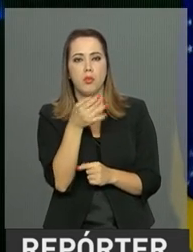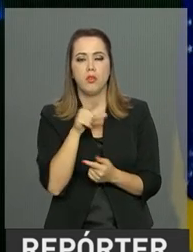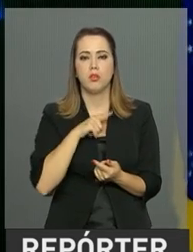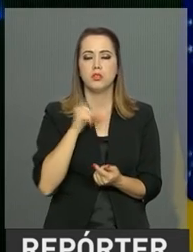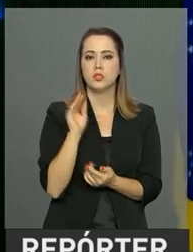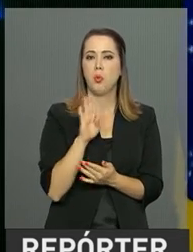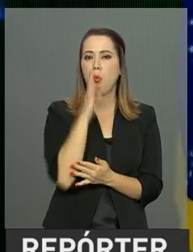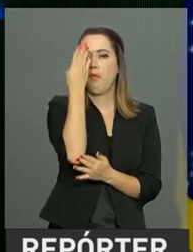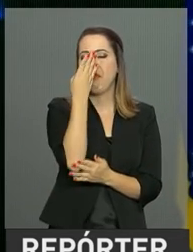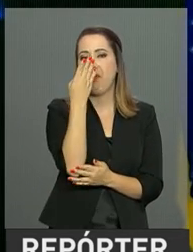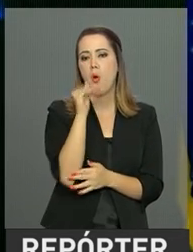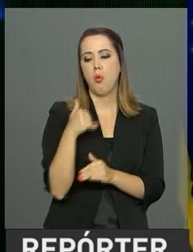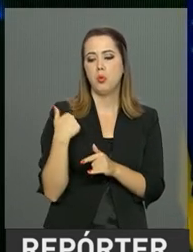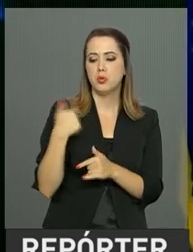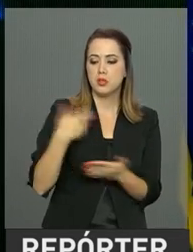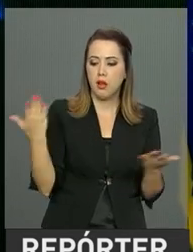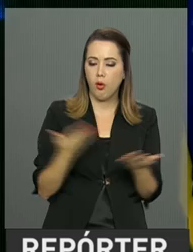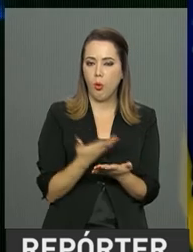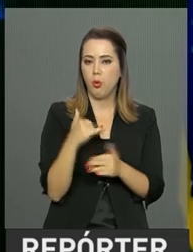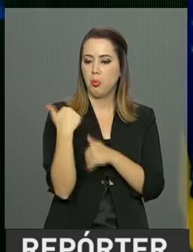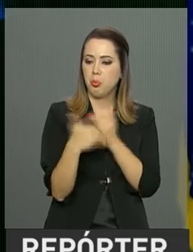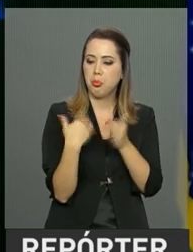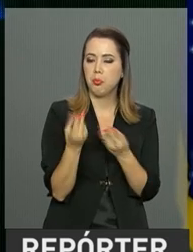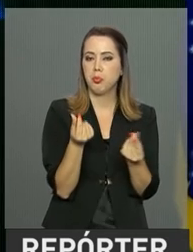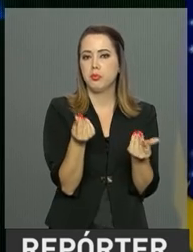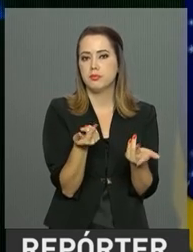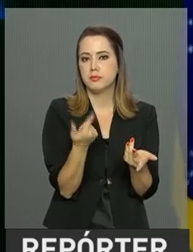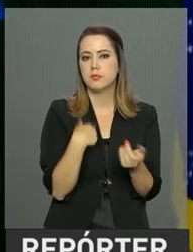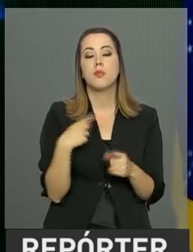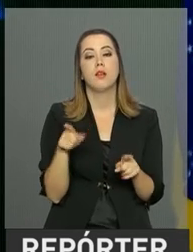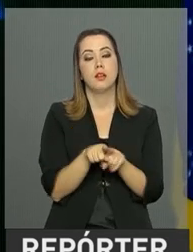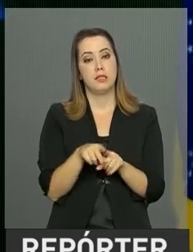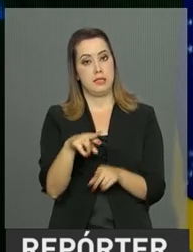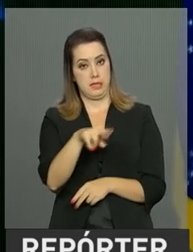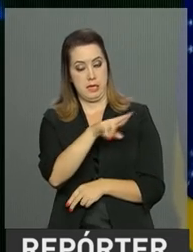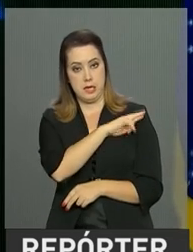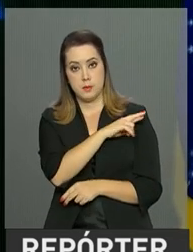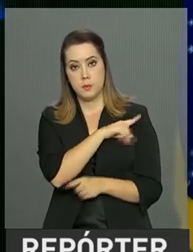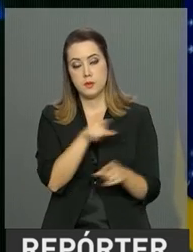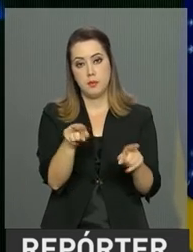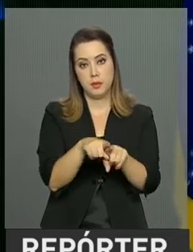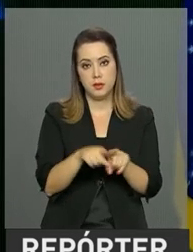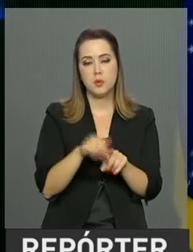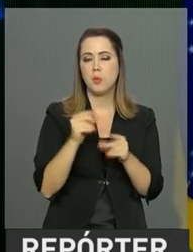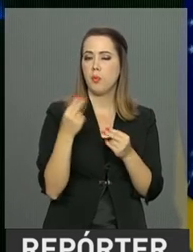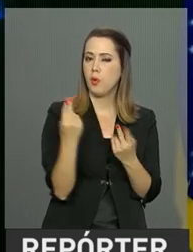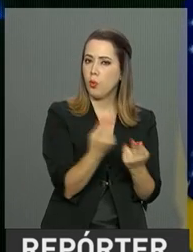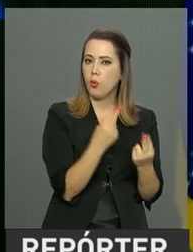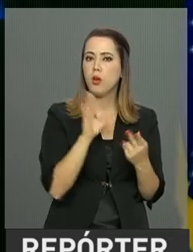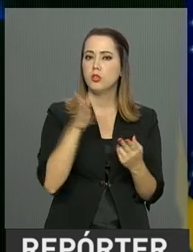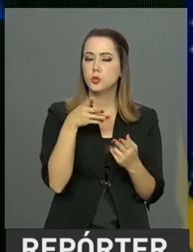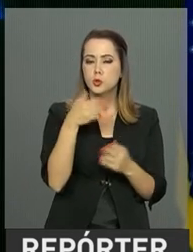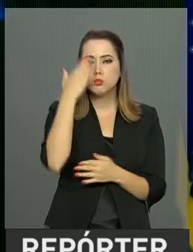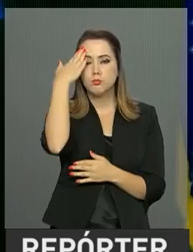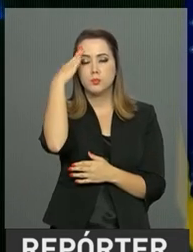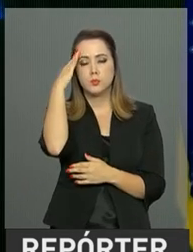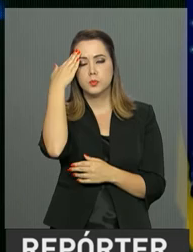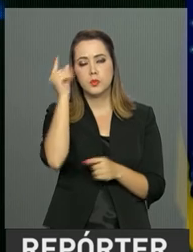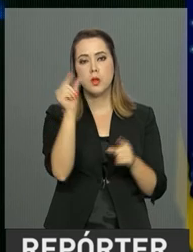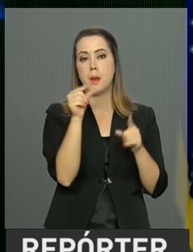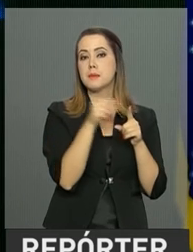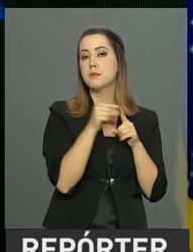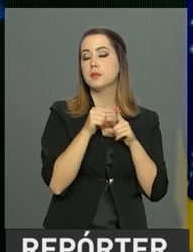e falsa. Responsabilidade também, como puderam apreender das palavras do ministro